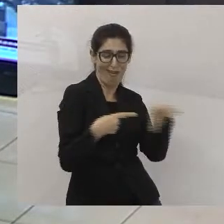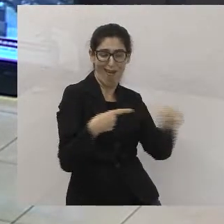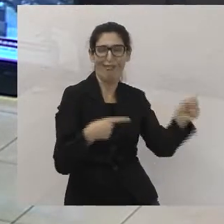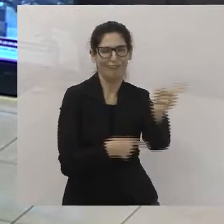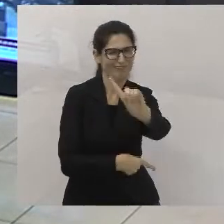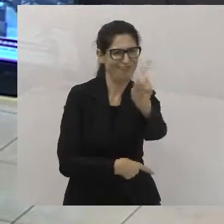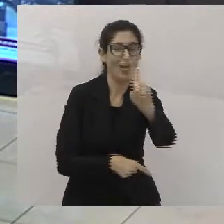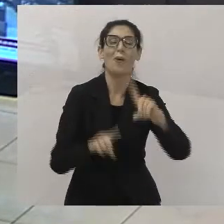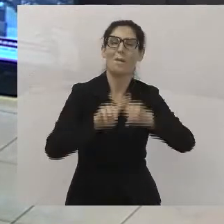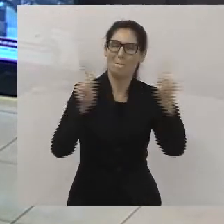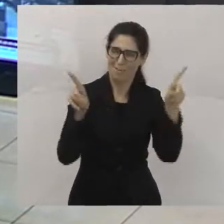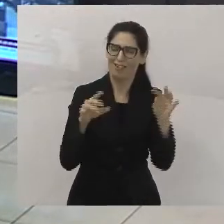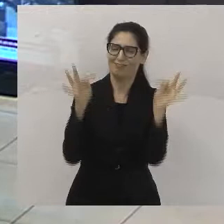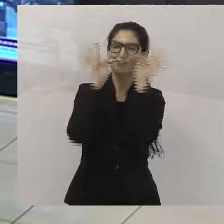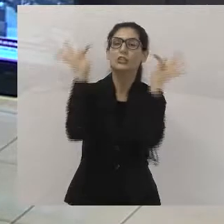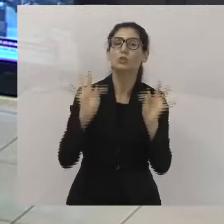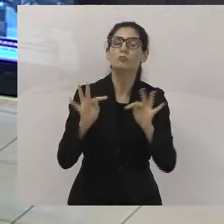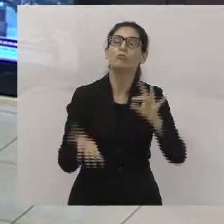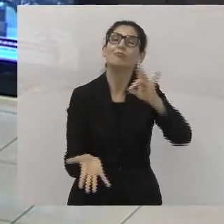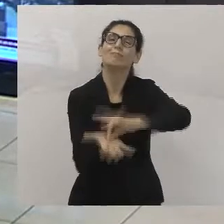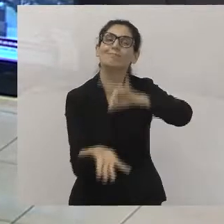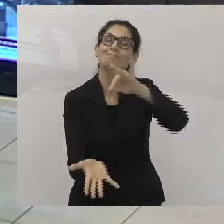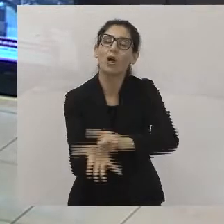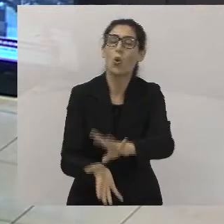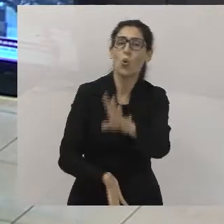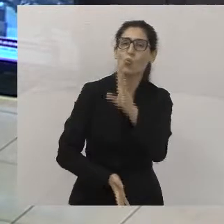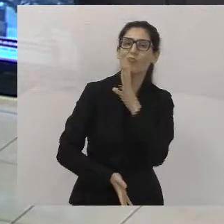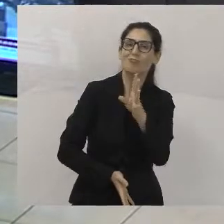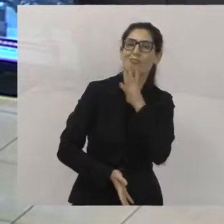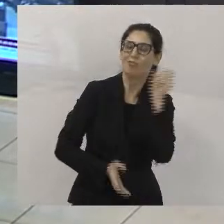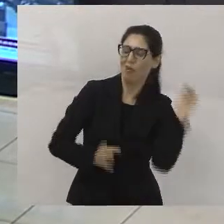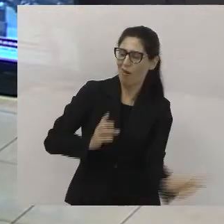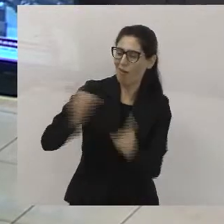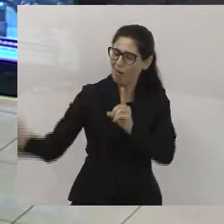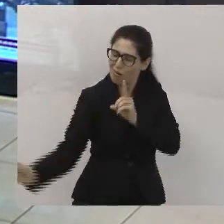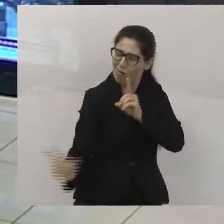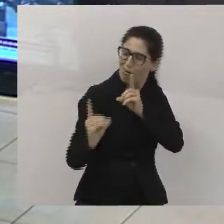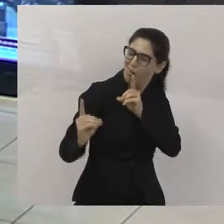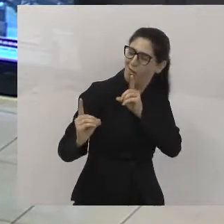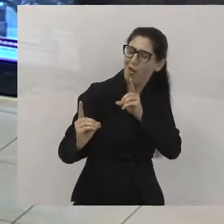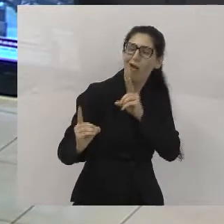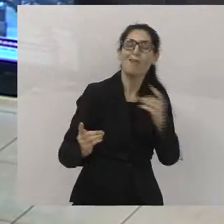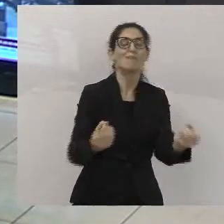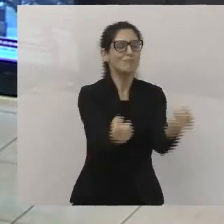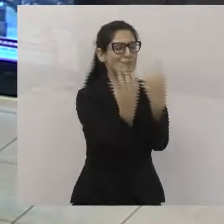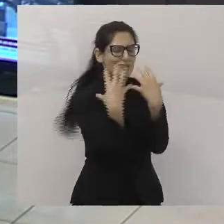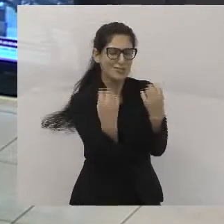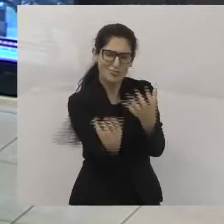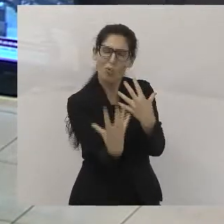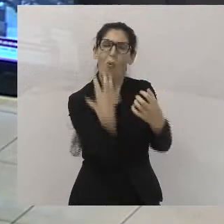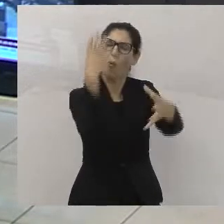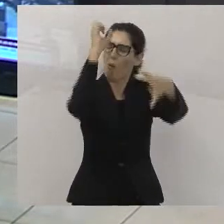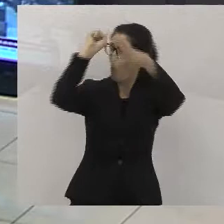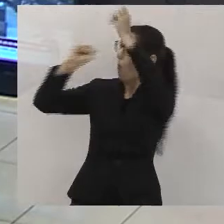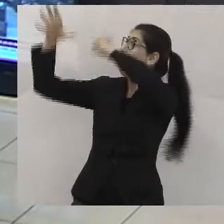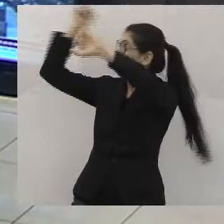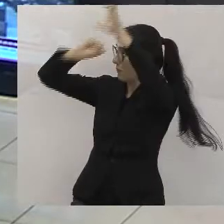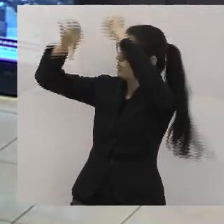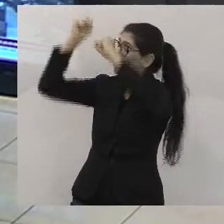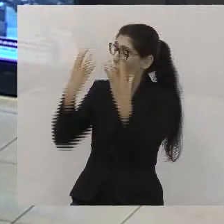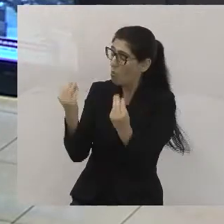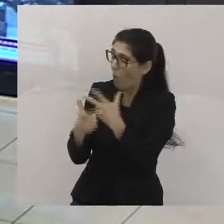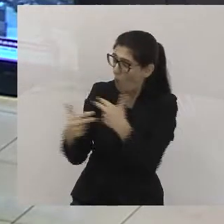de que você desde o dia que eu conhecia que têm passados muitas coisas boas aqui pra mim dentro da câmara municipal